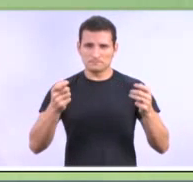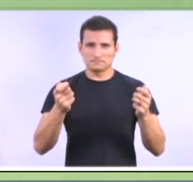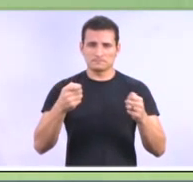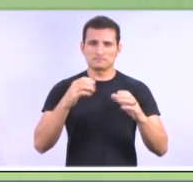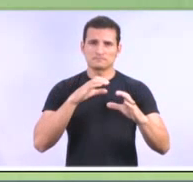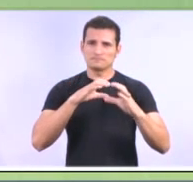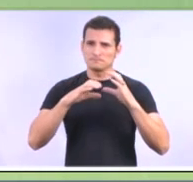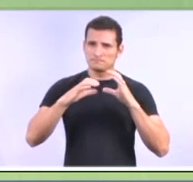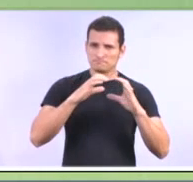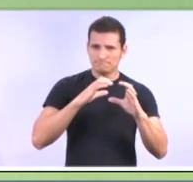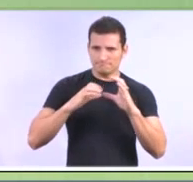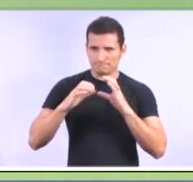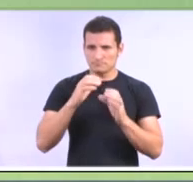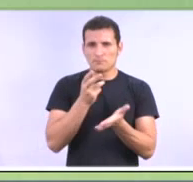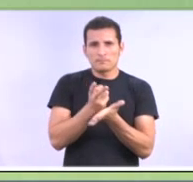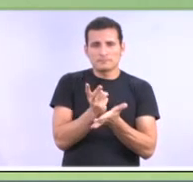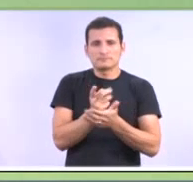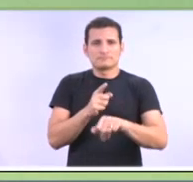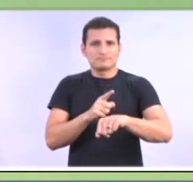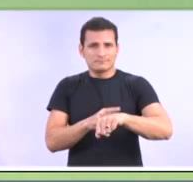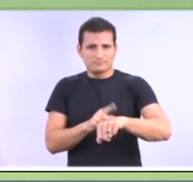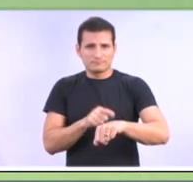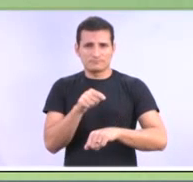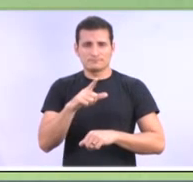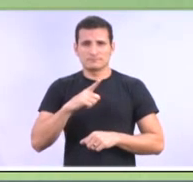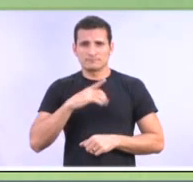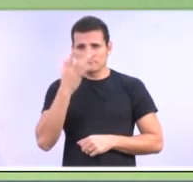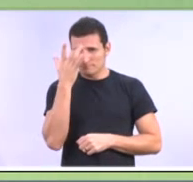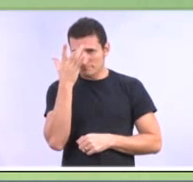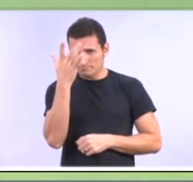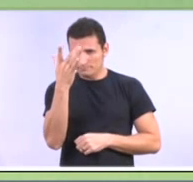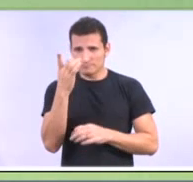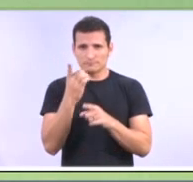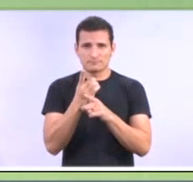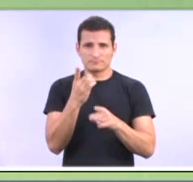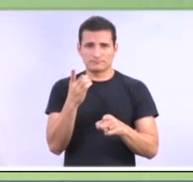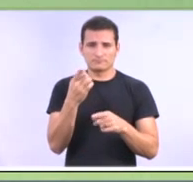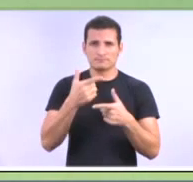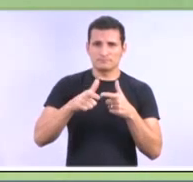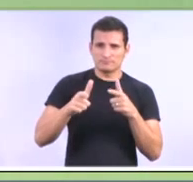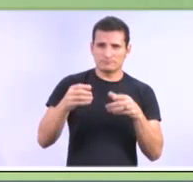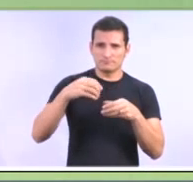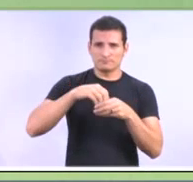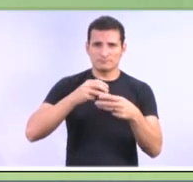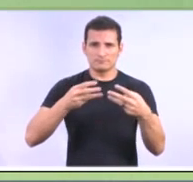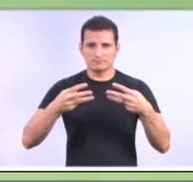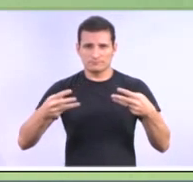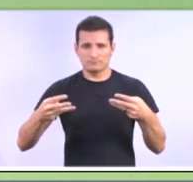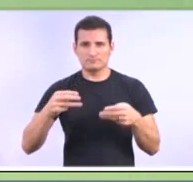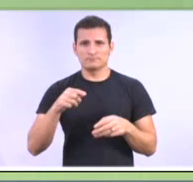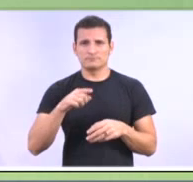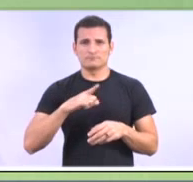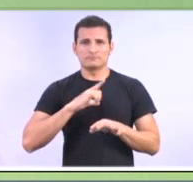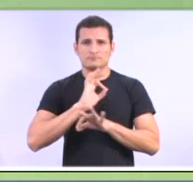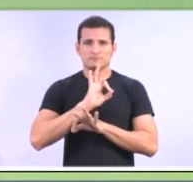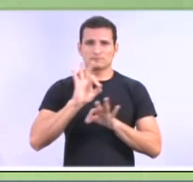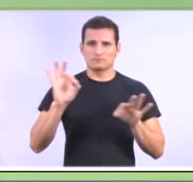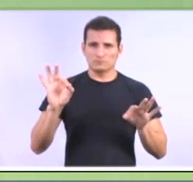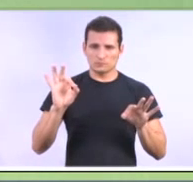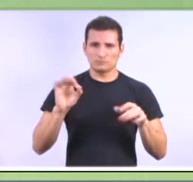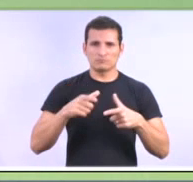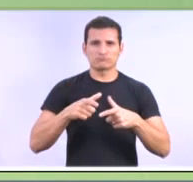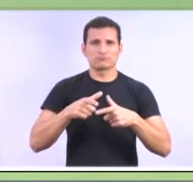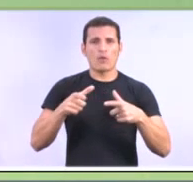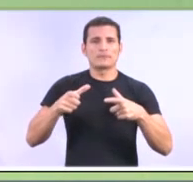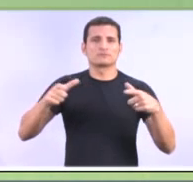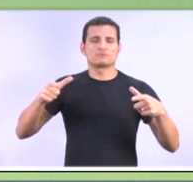que apresenta facilidade de detecção de problemas na rede e tem ótima